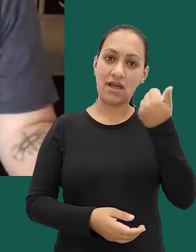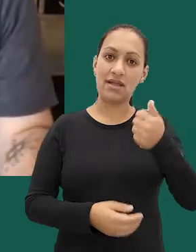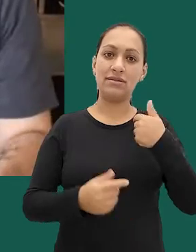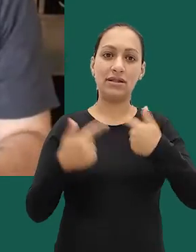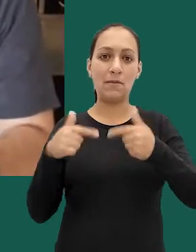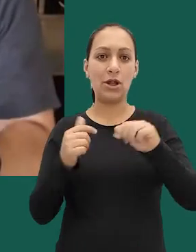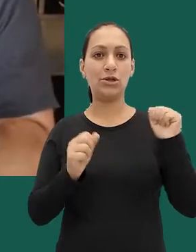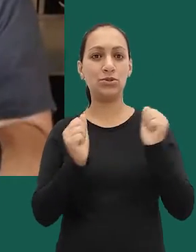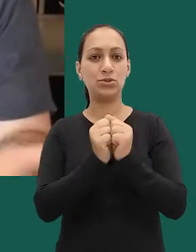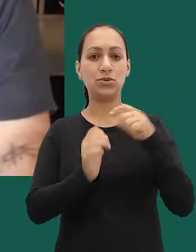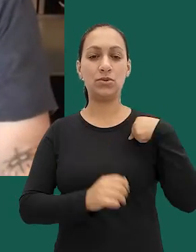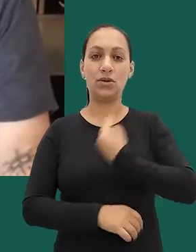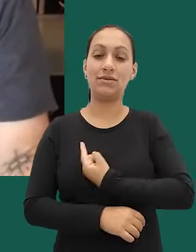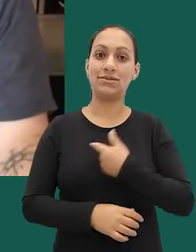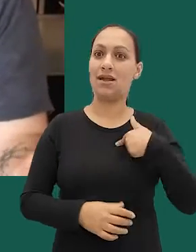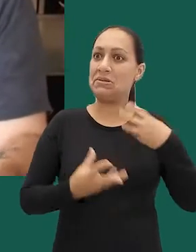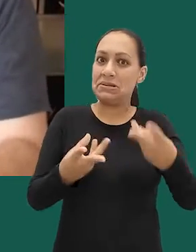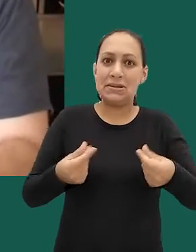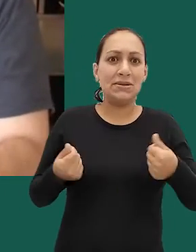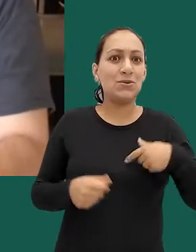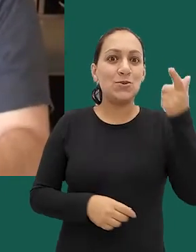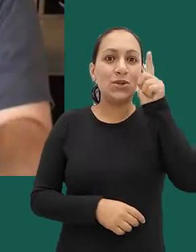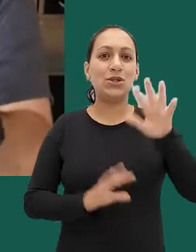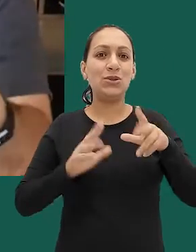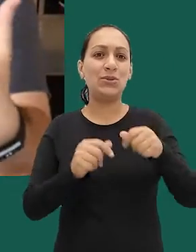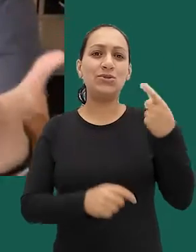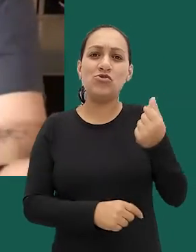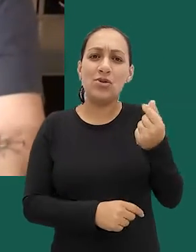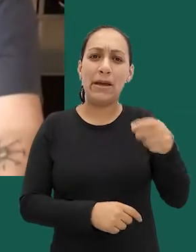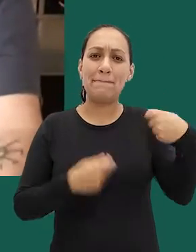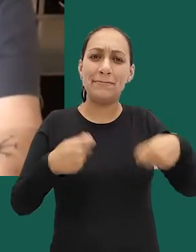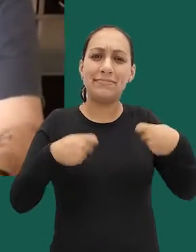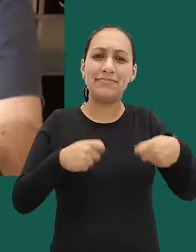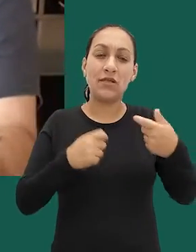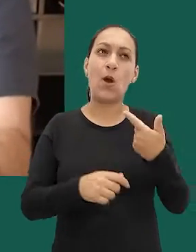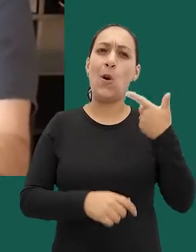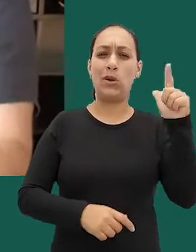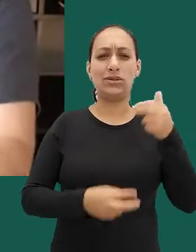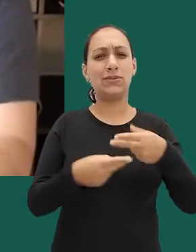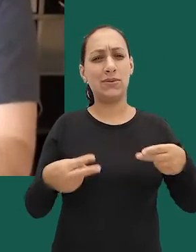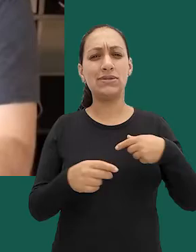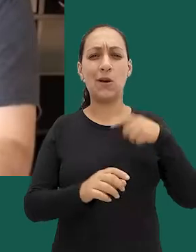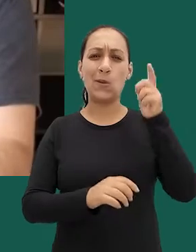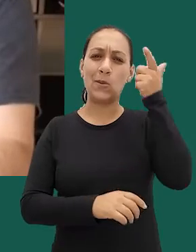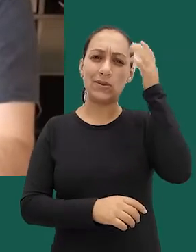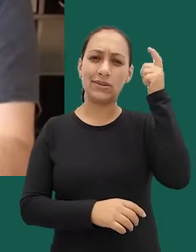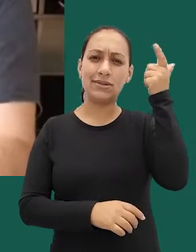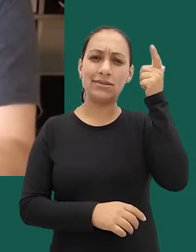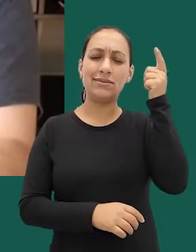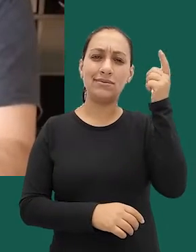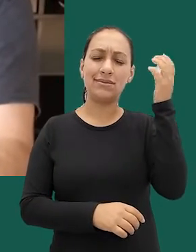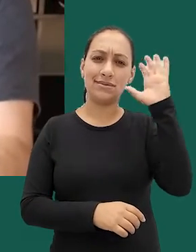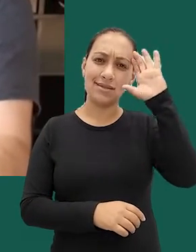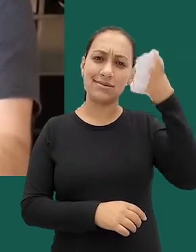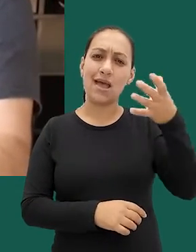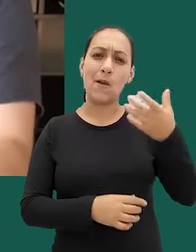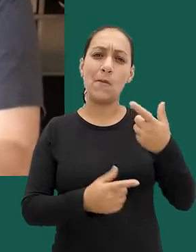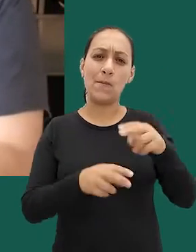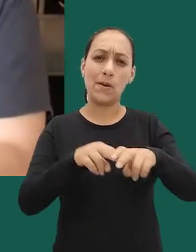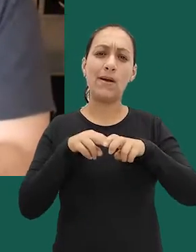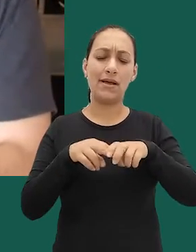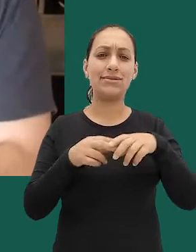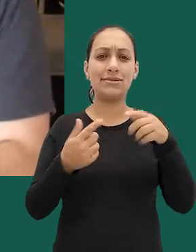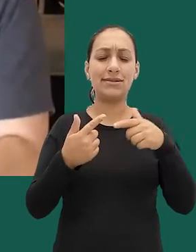foi sensacional nesse sentido, consegui todo o dinheiro que eu precisava. Tive outros perrengues com a língua também, como todo brasileiro passa, para aprender, para conseguir